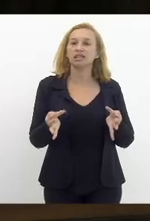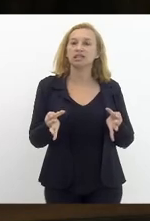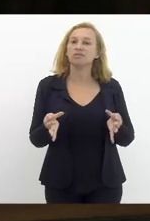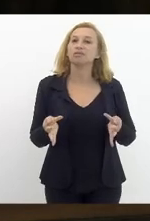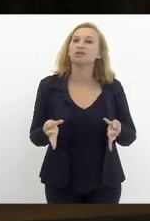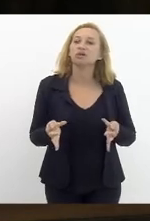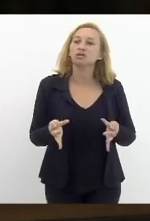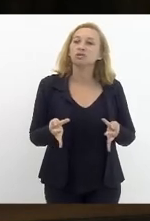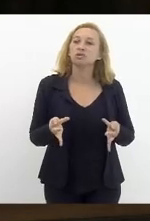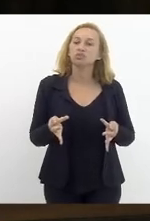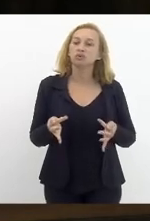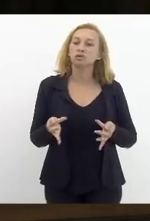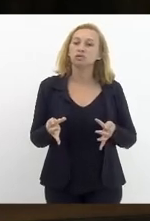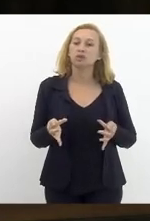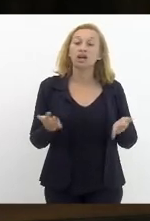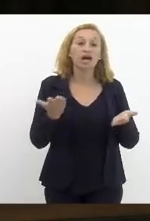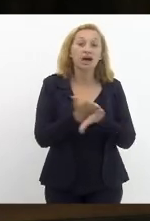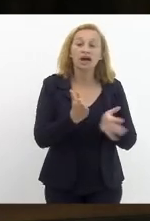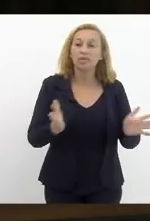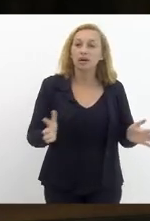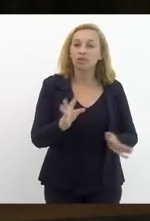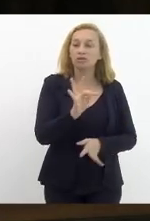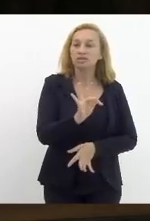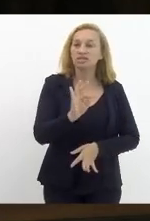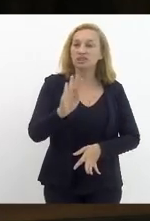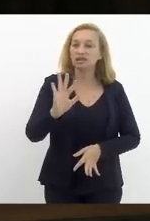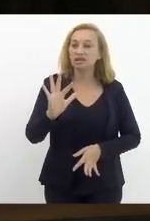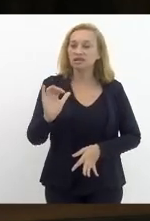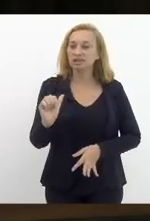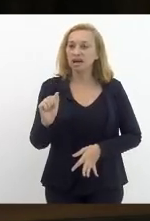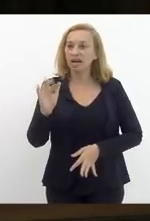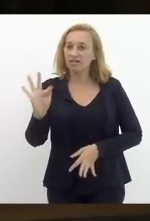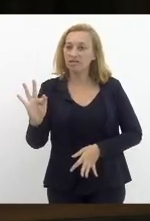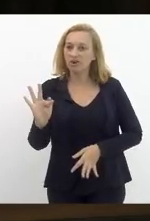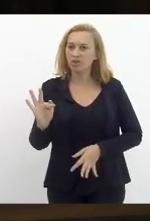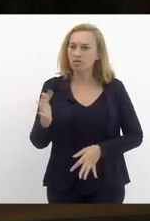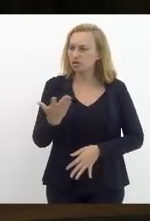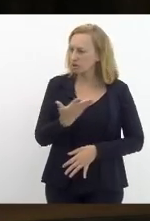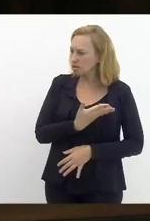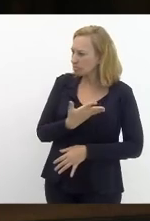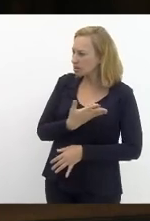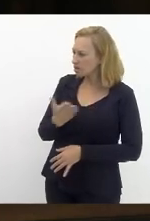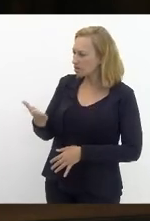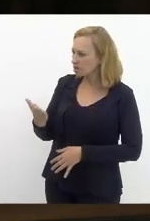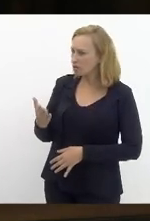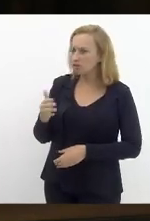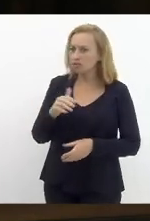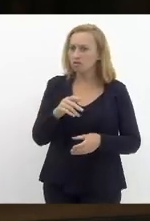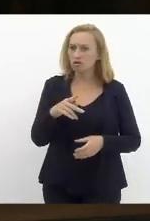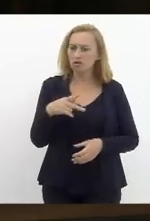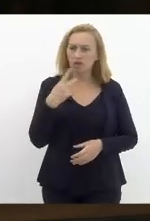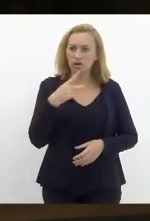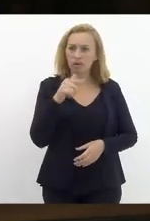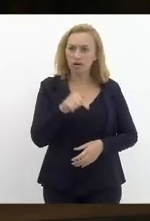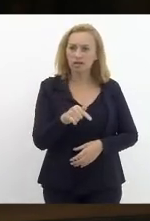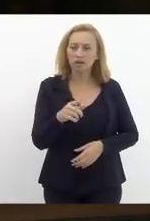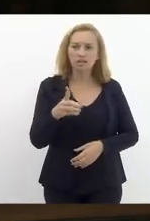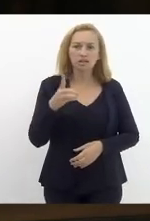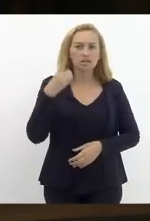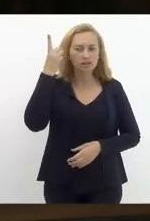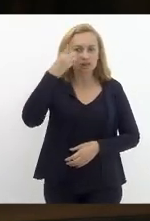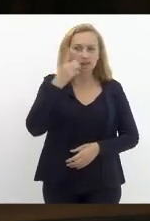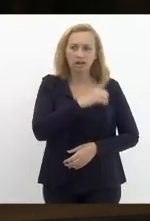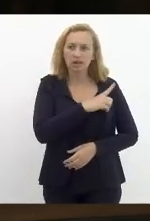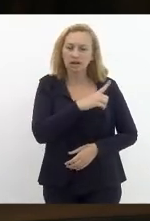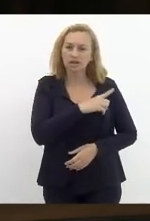aumentar, para acabar com o TAF. Então, um dos nossos queridos companheiros botou aí, o delegado Carlos Augusto